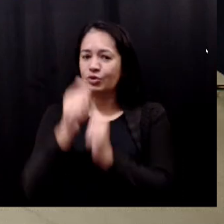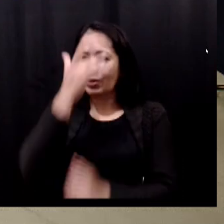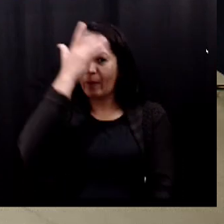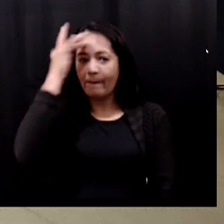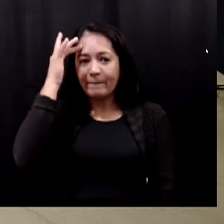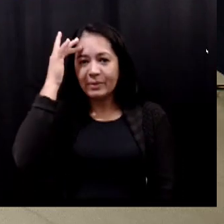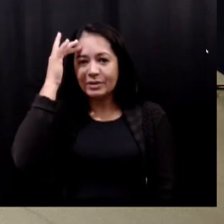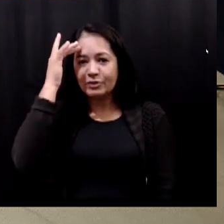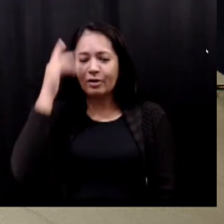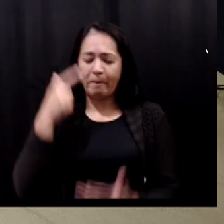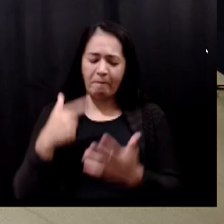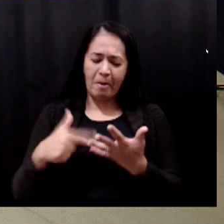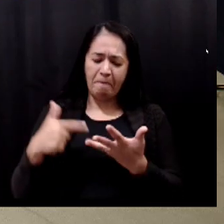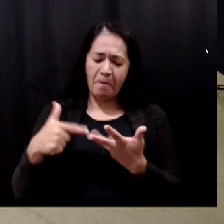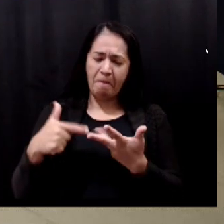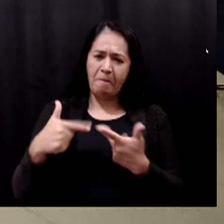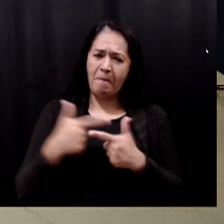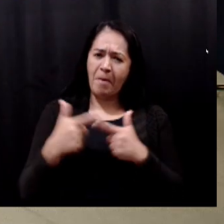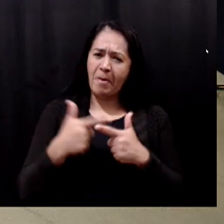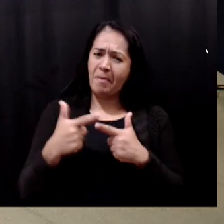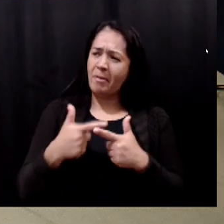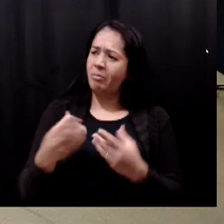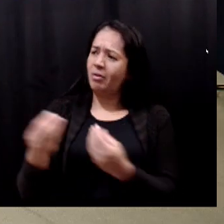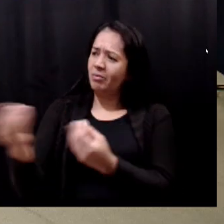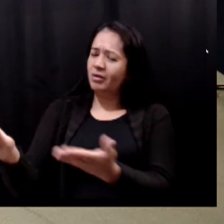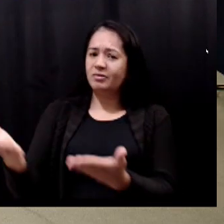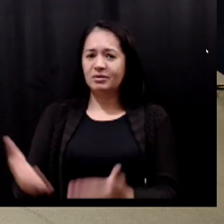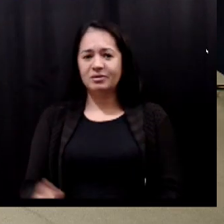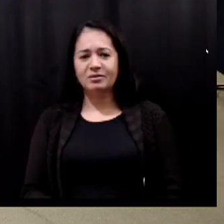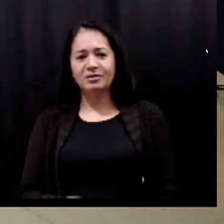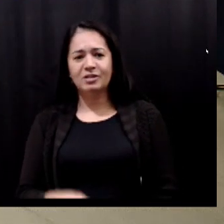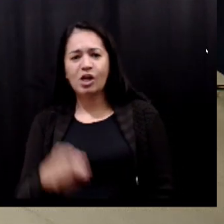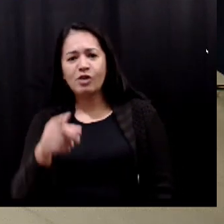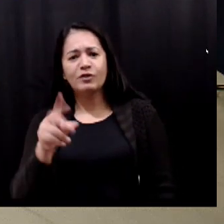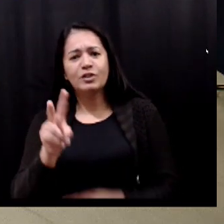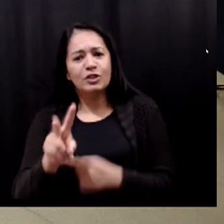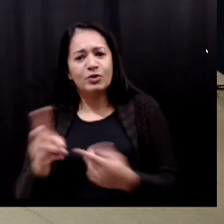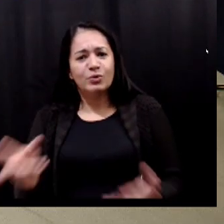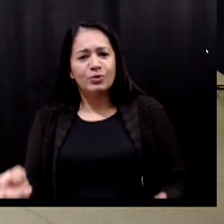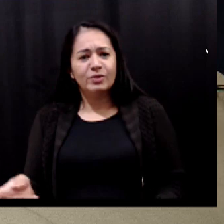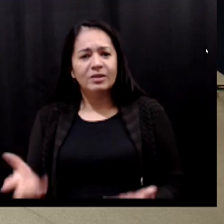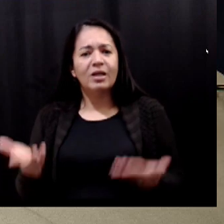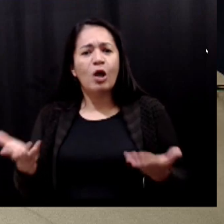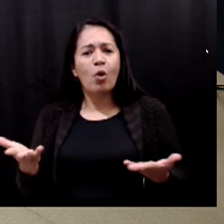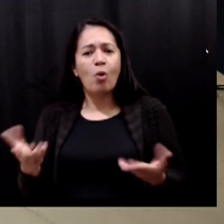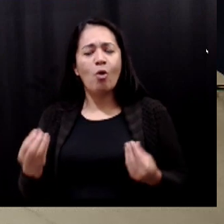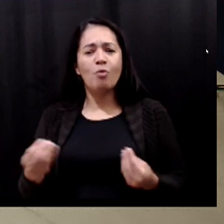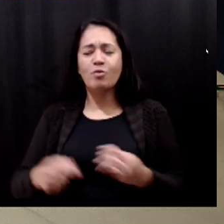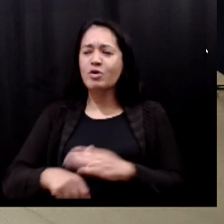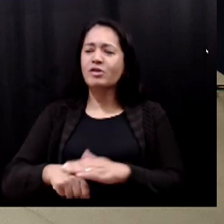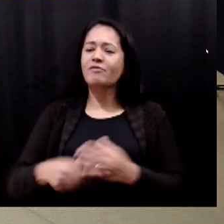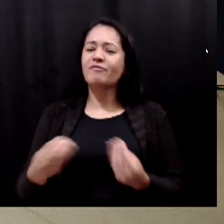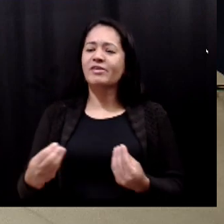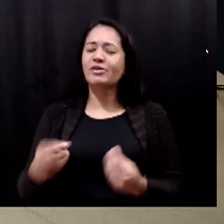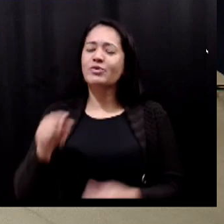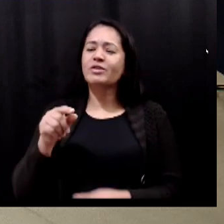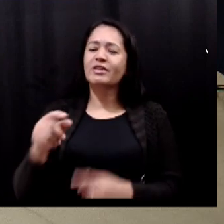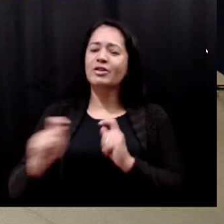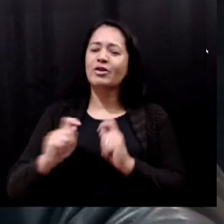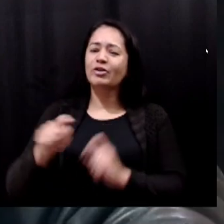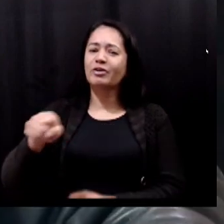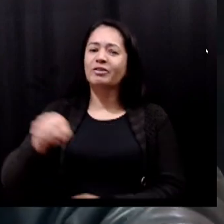trazem uma carga muito grande para vocês. E vocês são cuidadores. E aí, como é que faz para se regular? O que te regula, Abelardo?